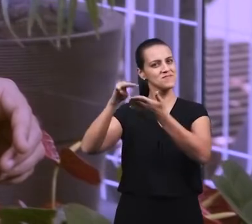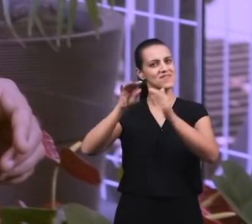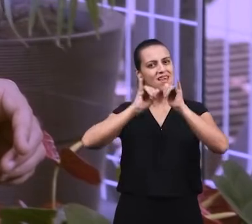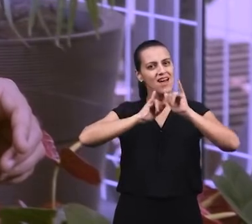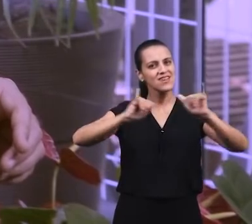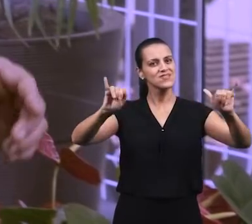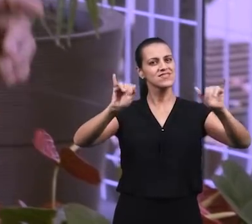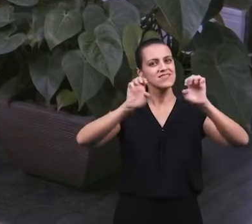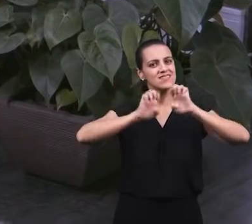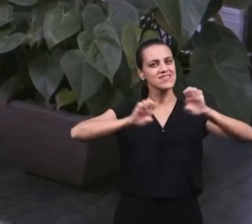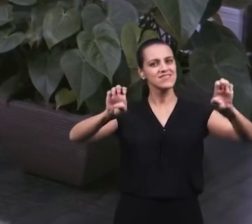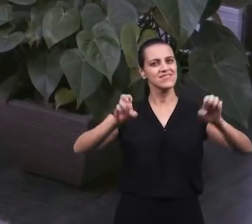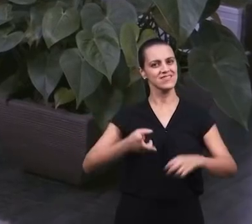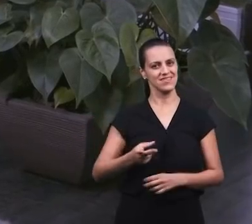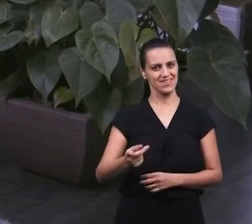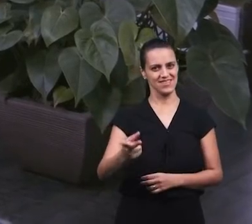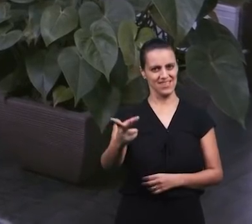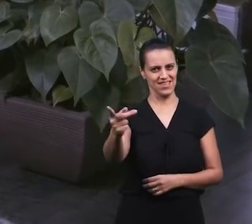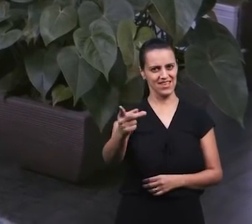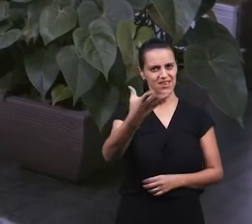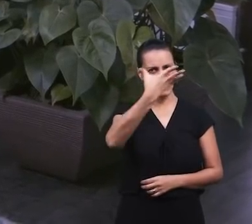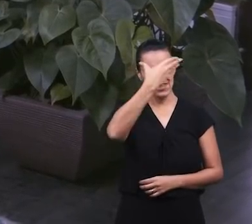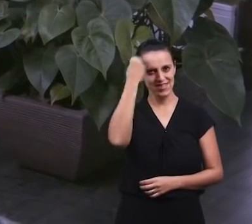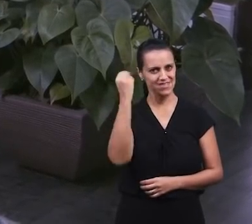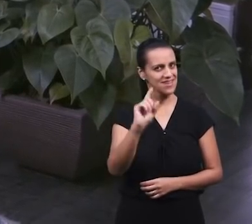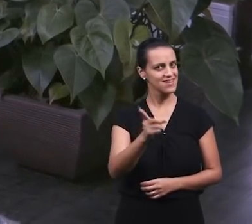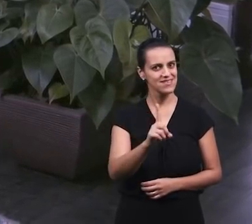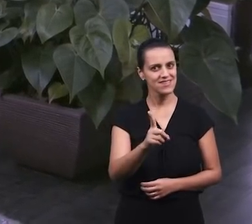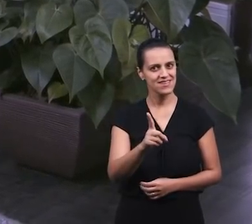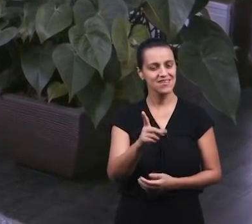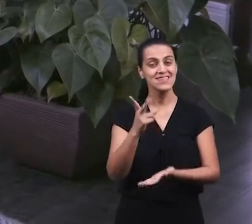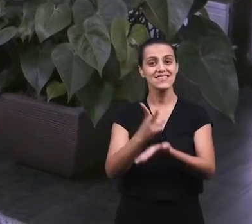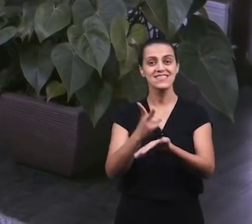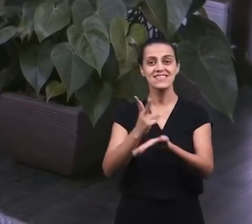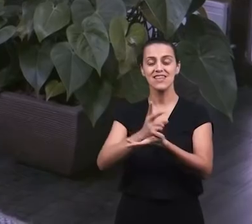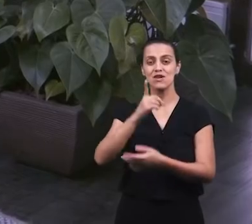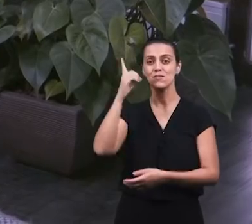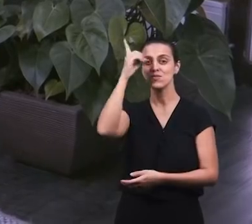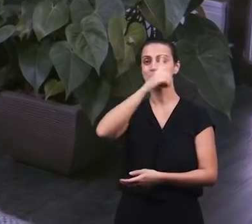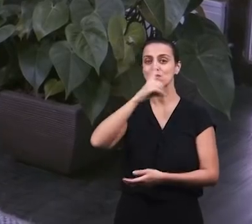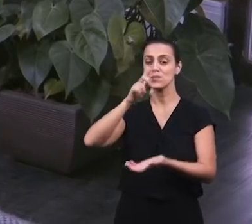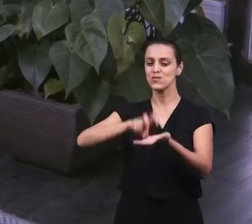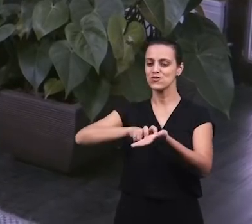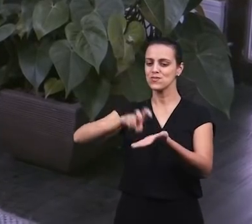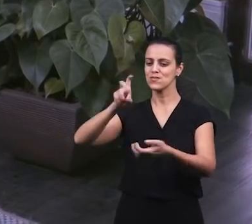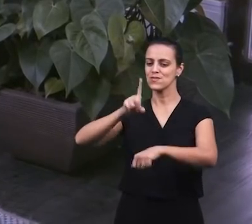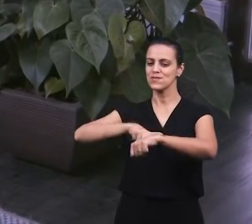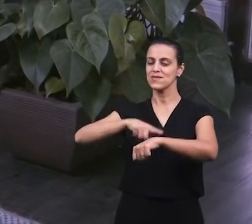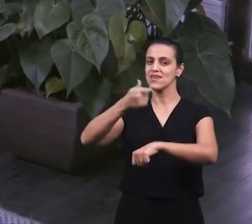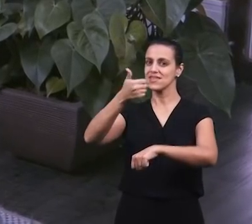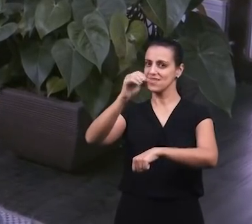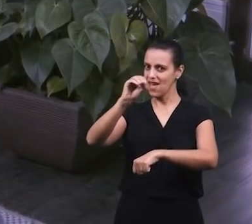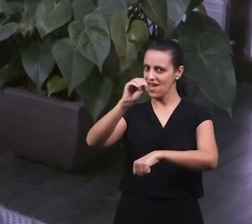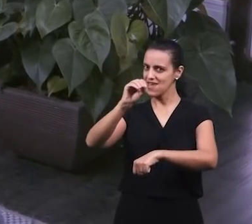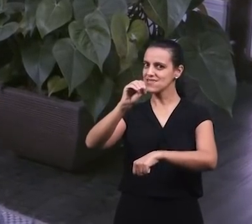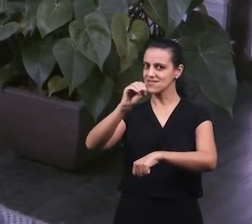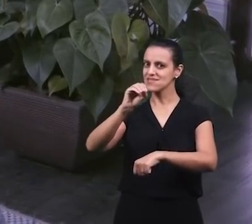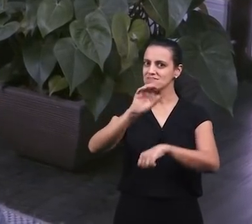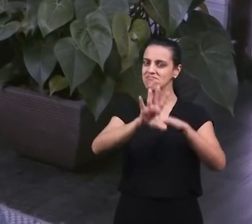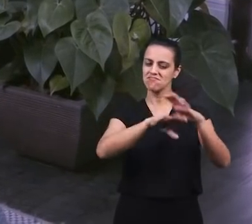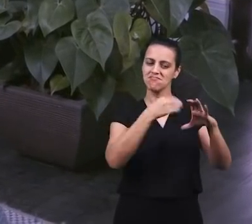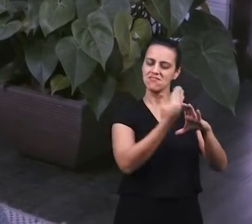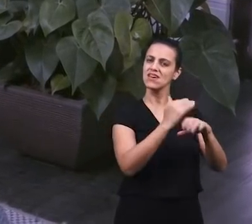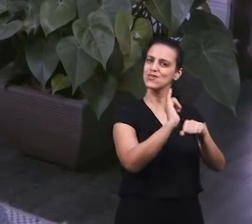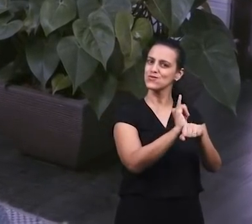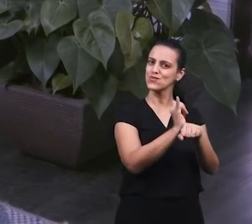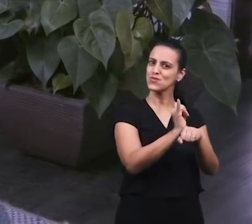Evangelho Eterno. E não esqueça, todos os domingos pela manhã, às 10 horas da manhã, no canal da Igreja Cristã Maranata